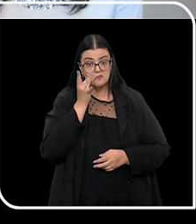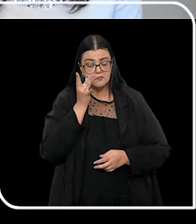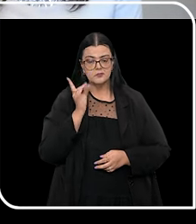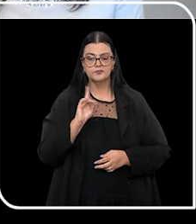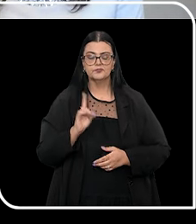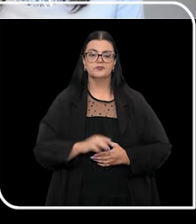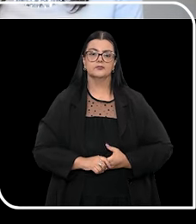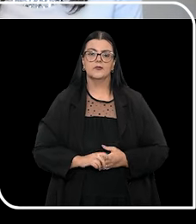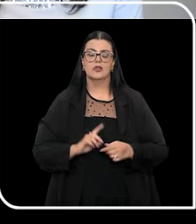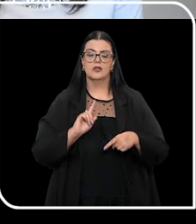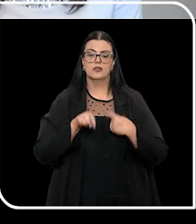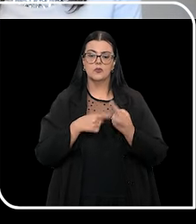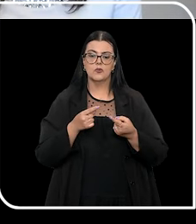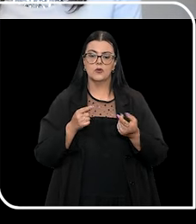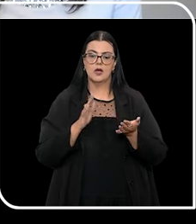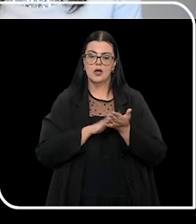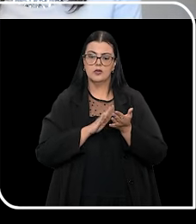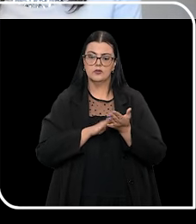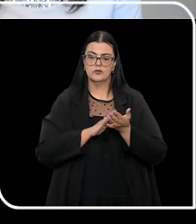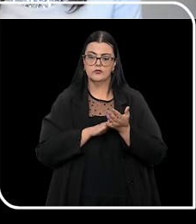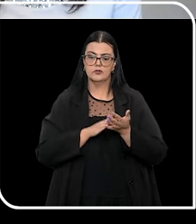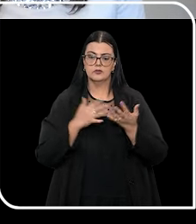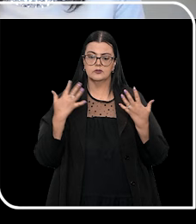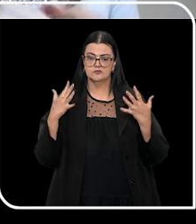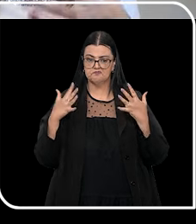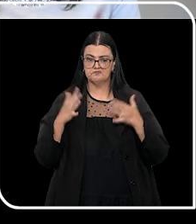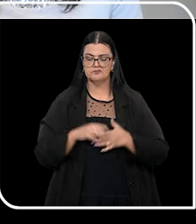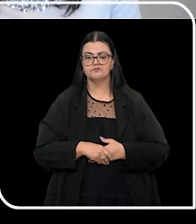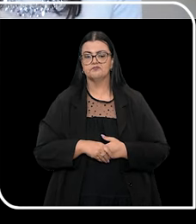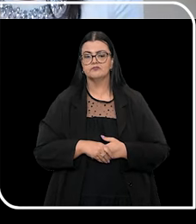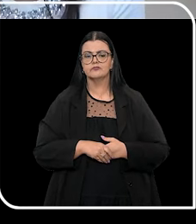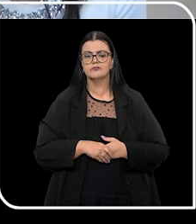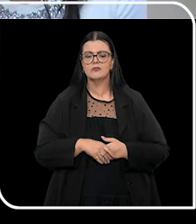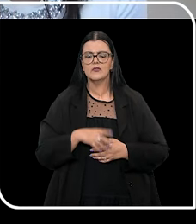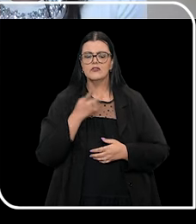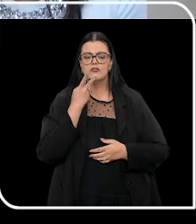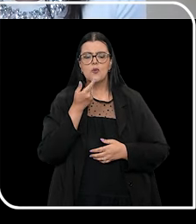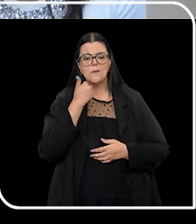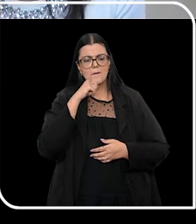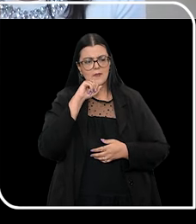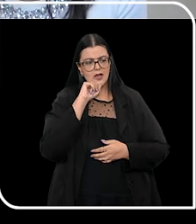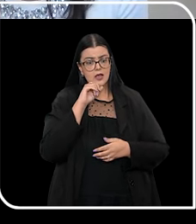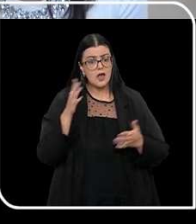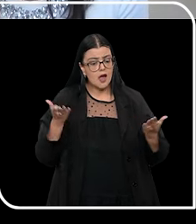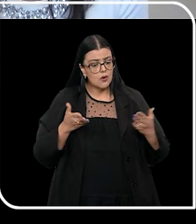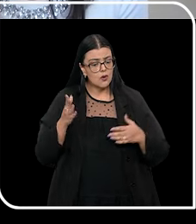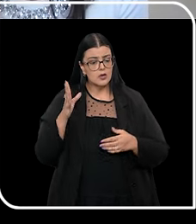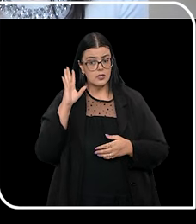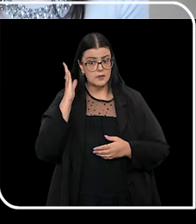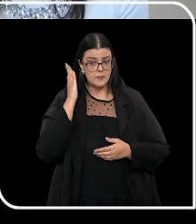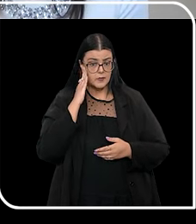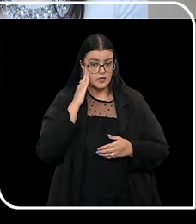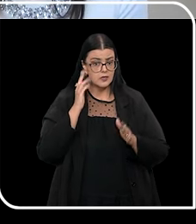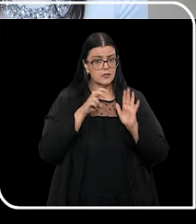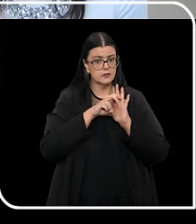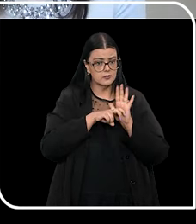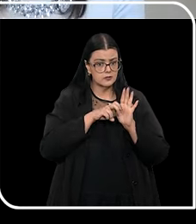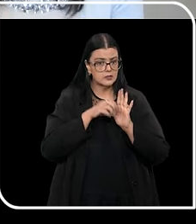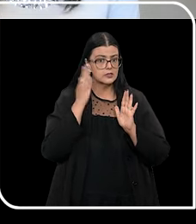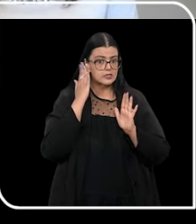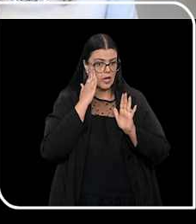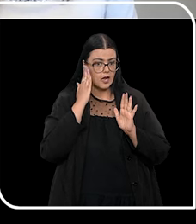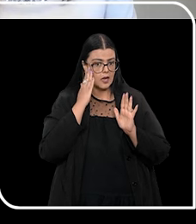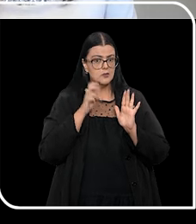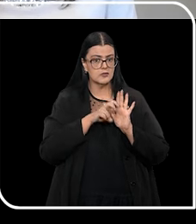E aí depois desse aniversário a Juju no carro me perguntou algumas vezes mamãe todo mundo sabe agora que você anda na cadeirinha